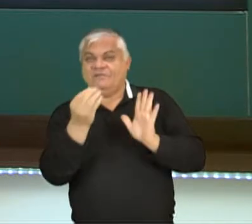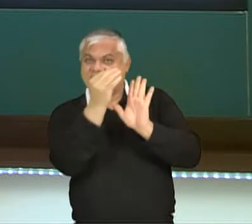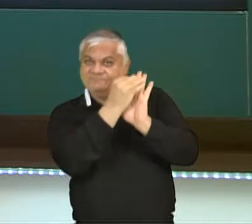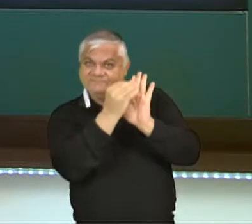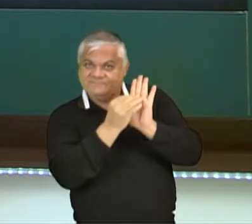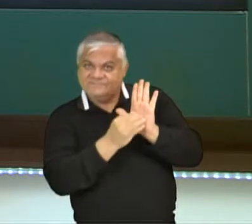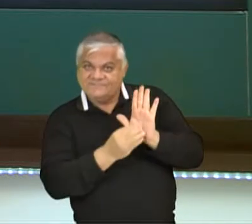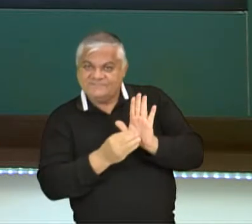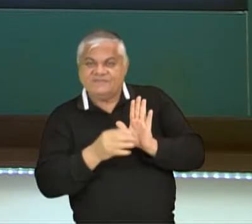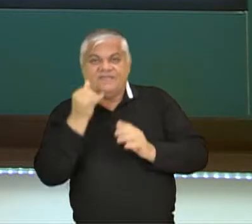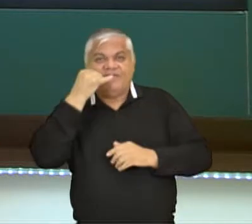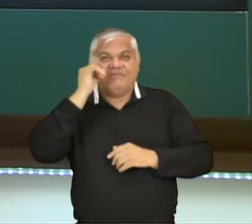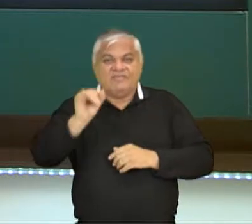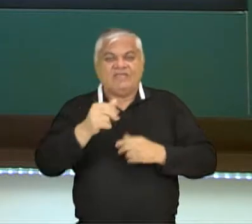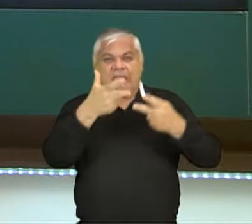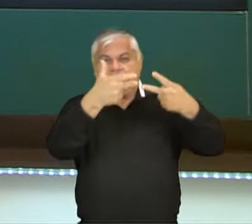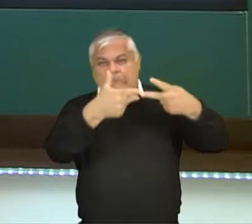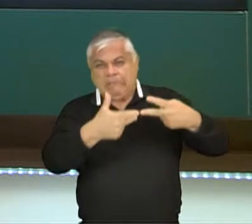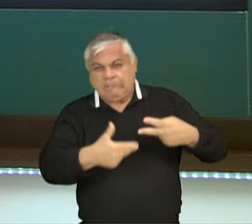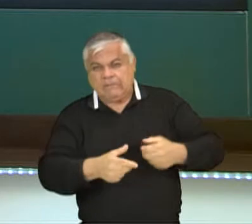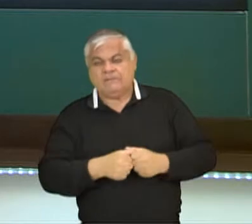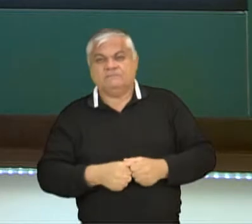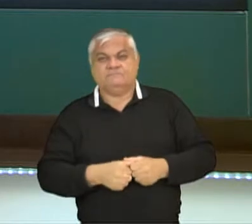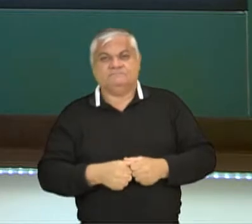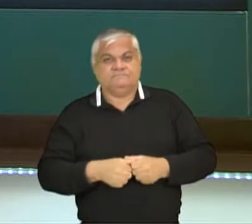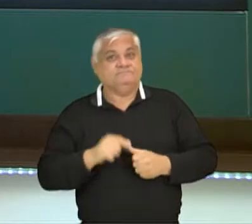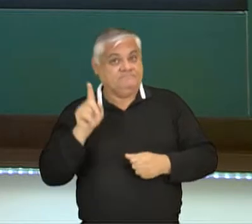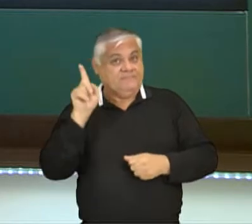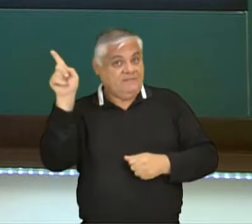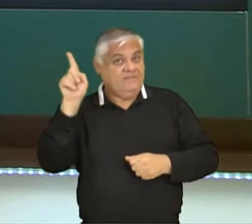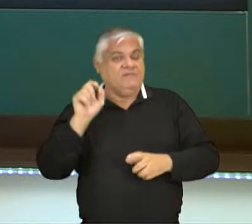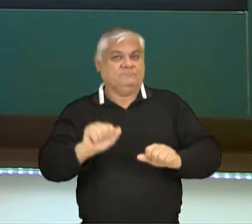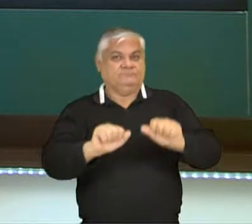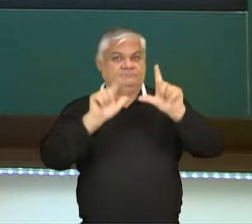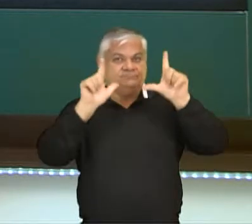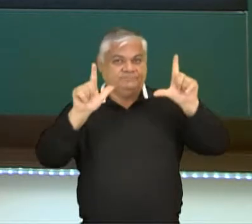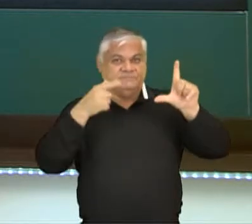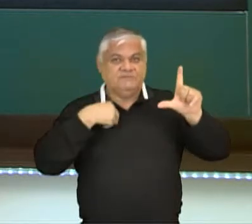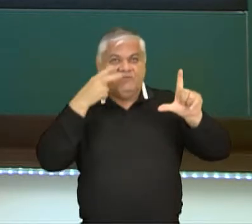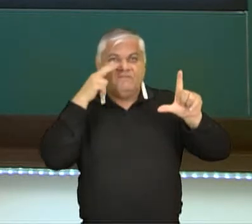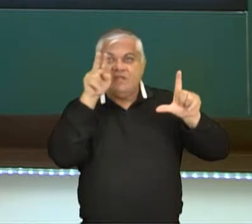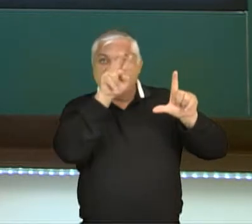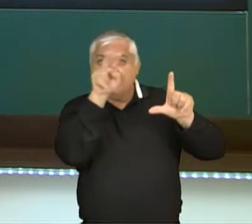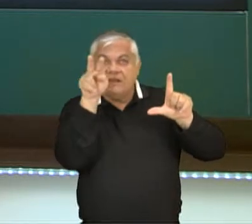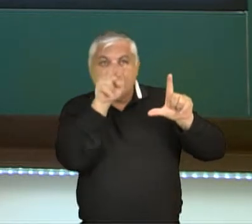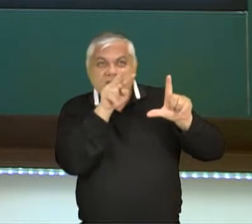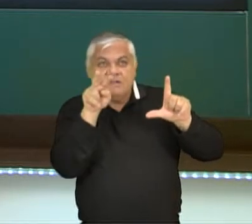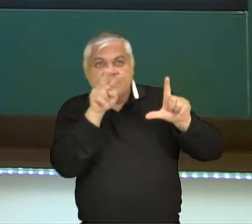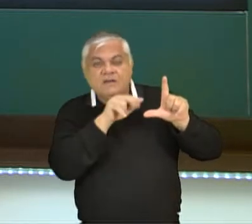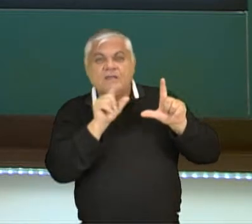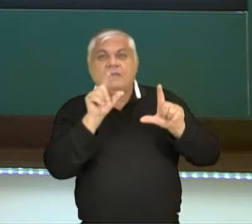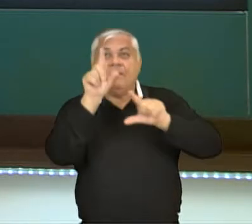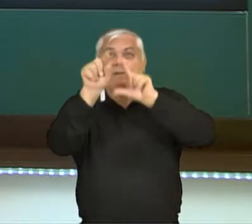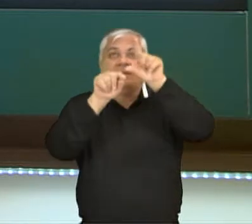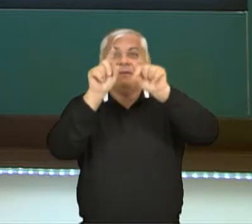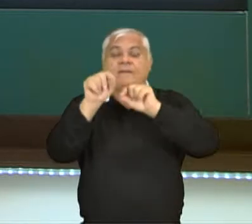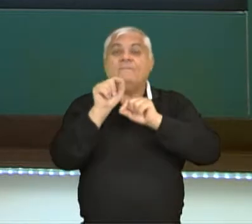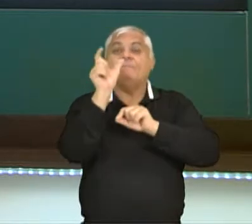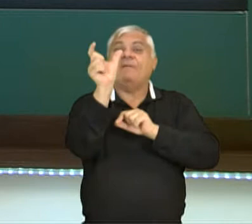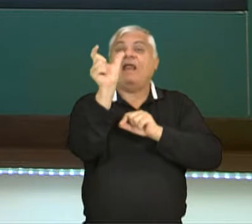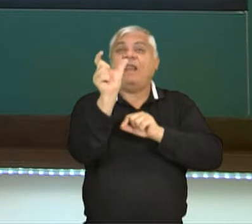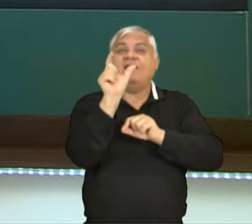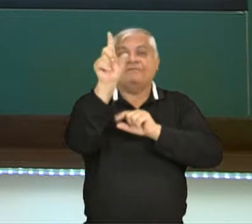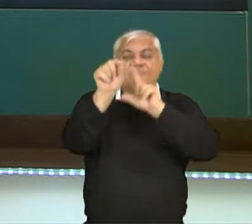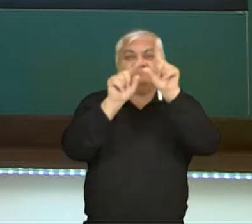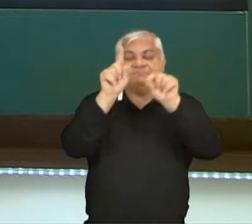outras palavras e evitar com isso a repetição. Então o slide vai ficar disponibilizado para vocês lerem o texto e localizar